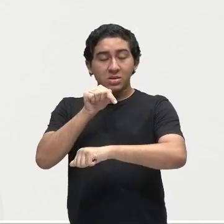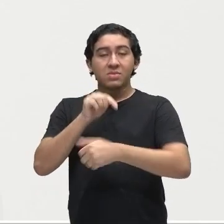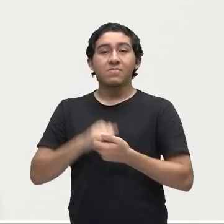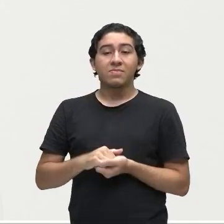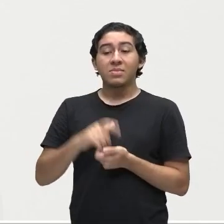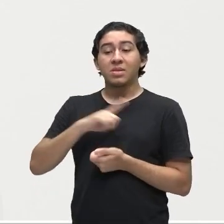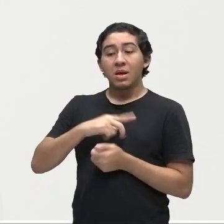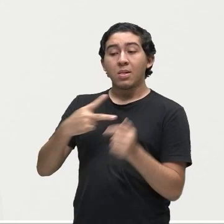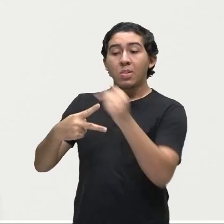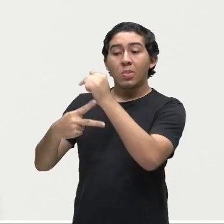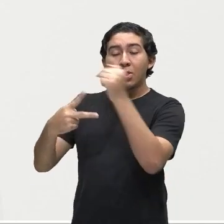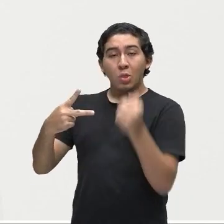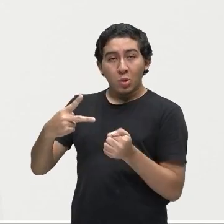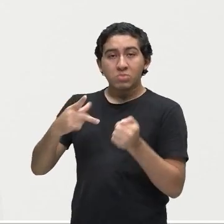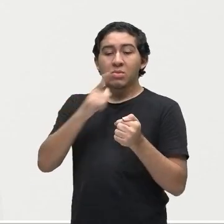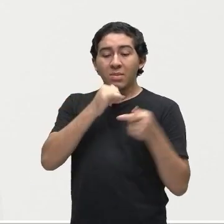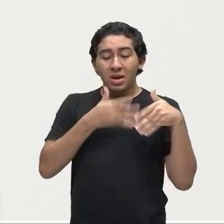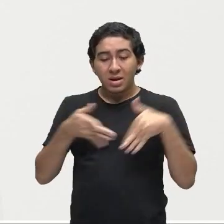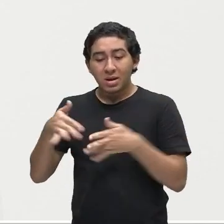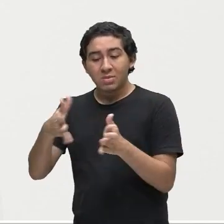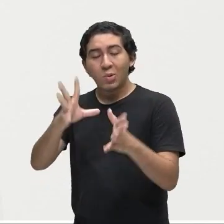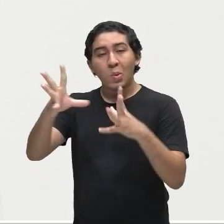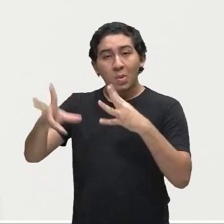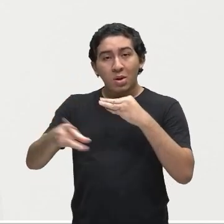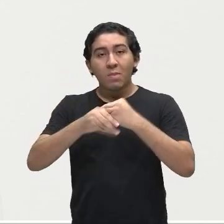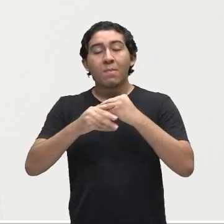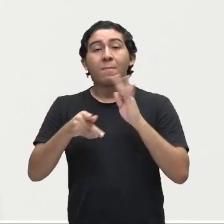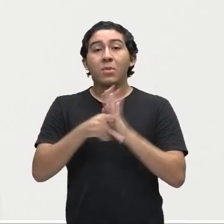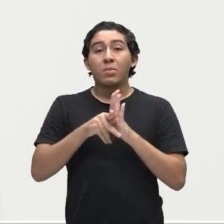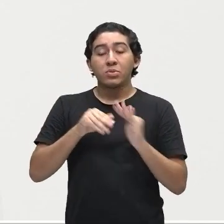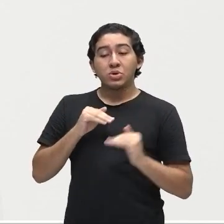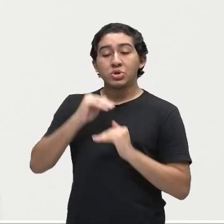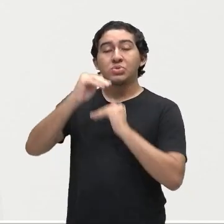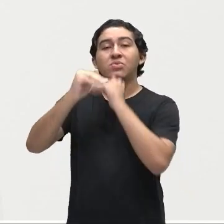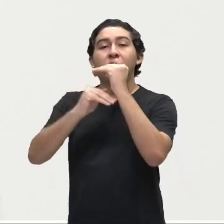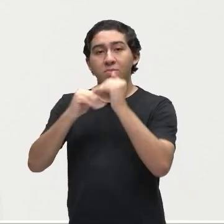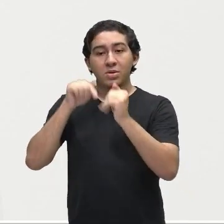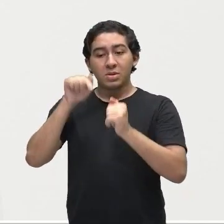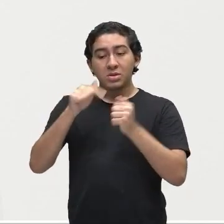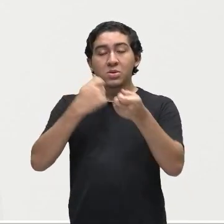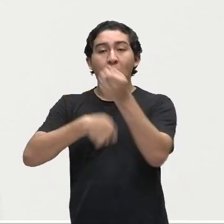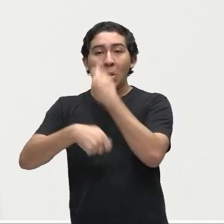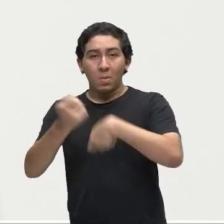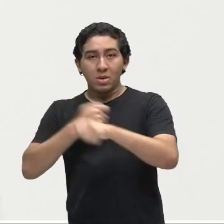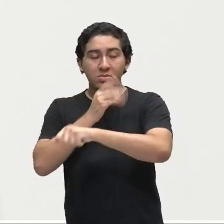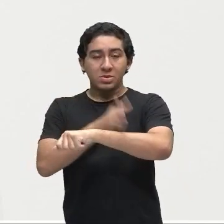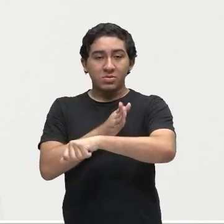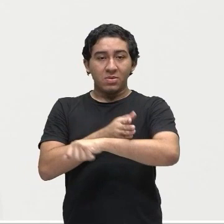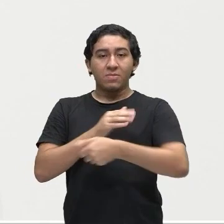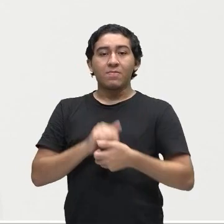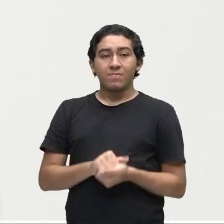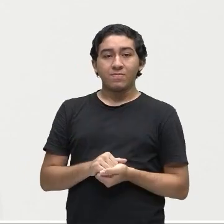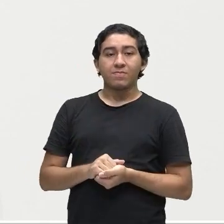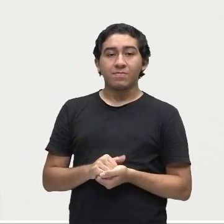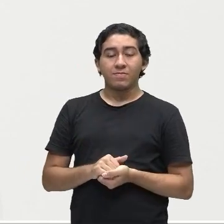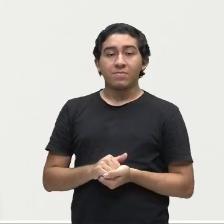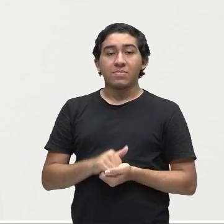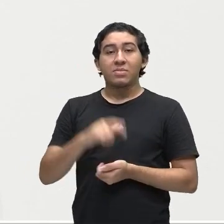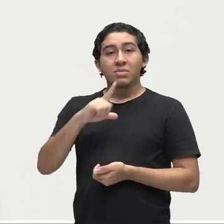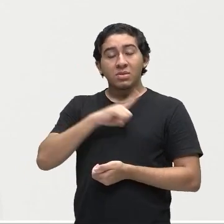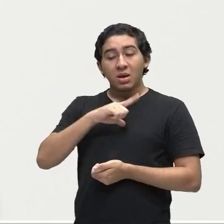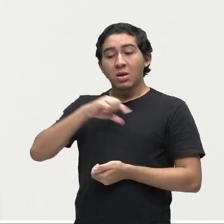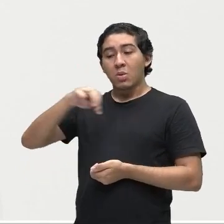dois eixos marítimos colaborando com o desenvolvimento do comércio medieval. Nós vamos ver o eixo